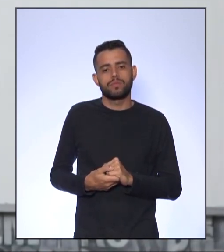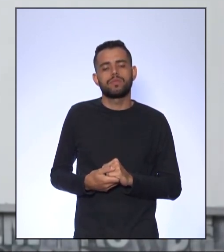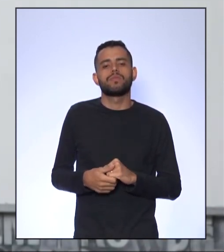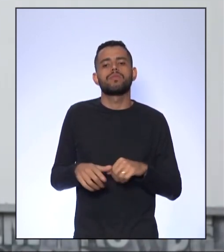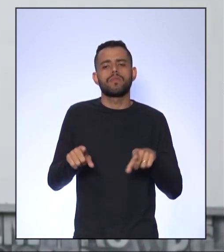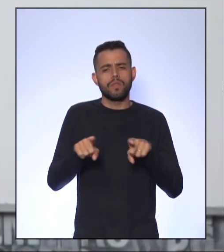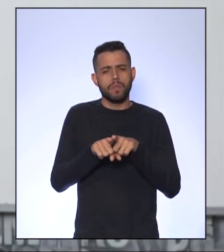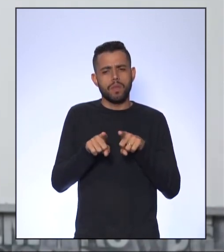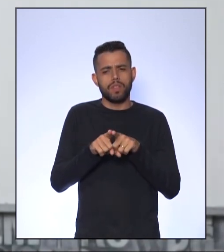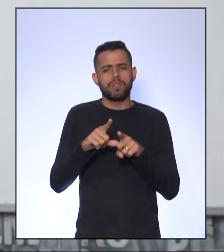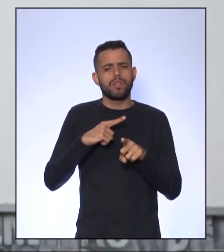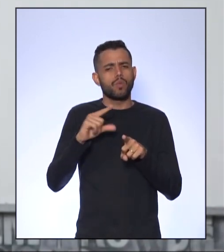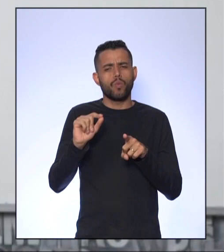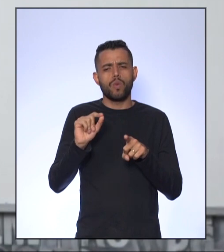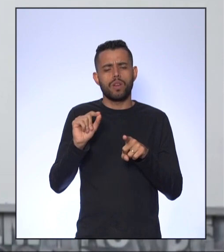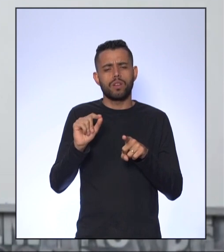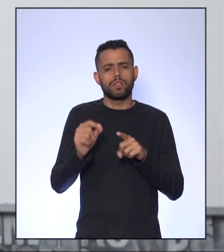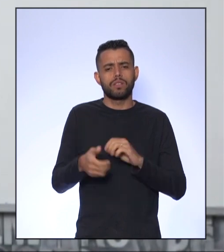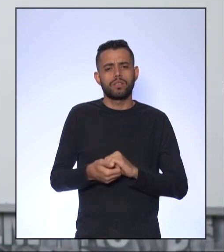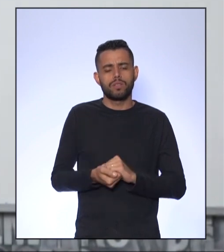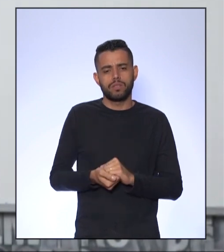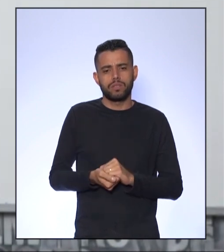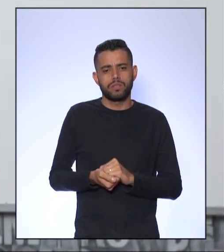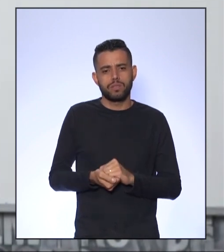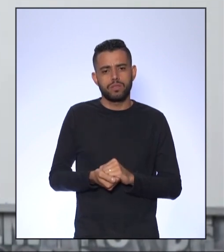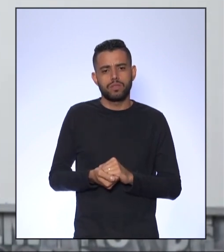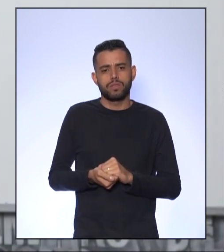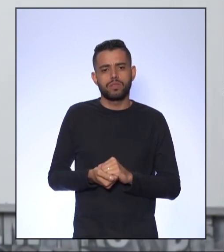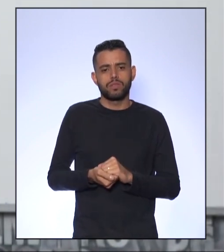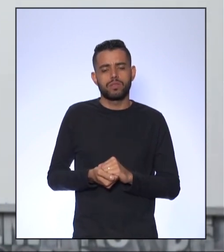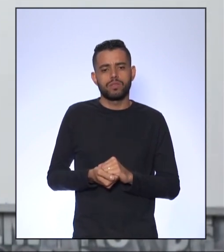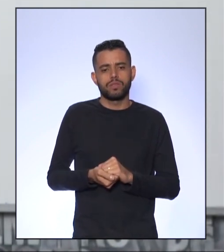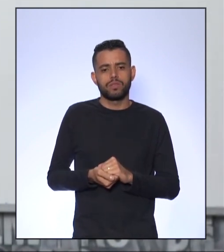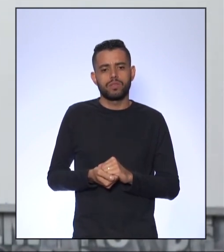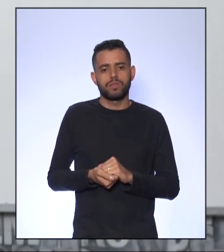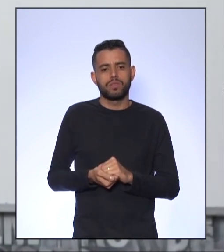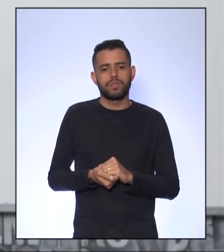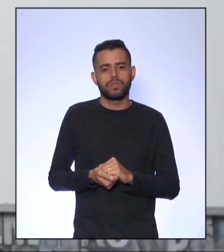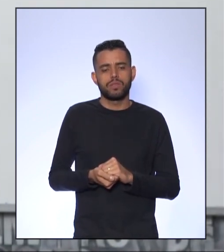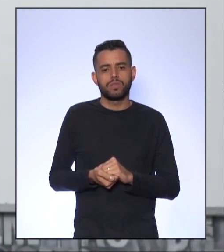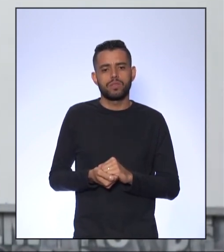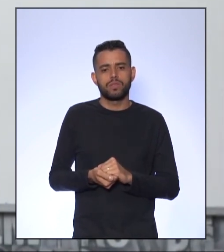nós teremos um novo eixo